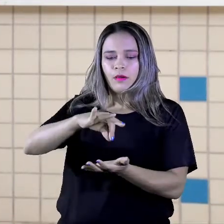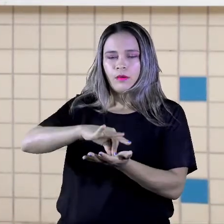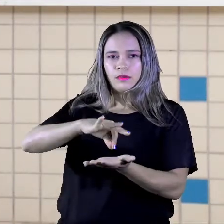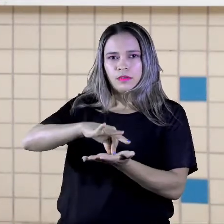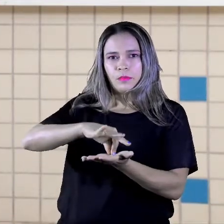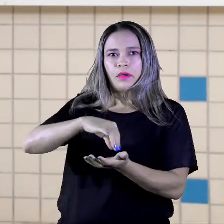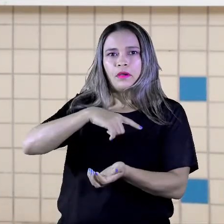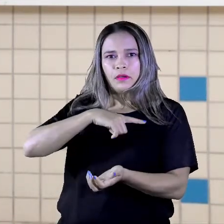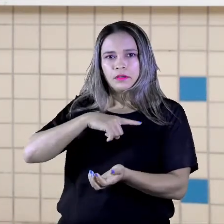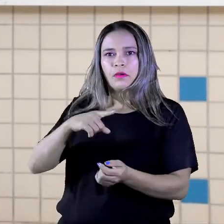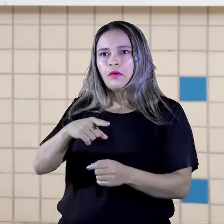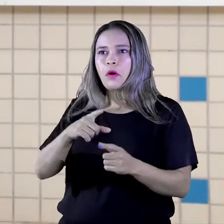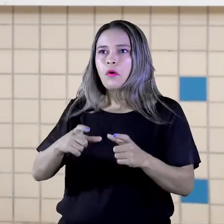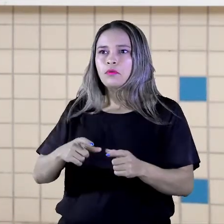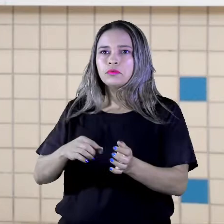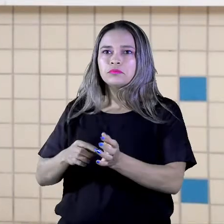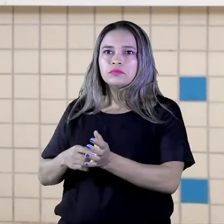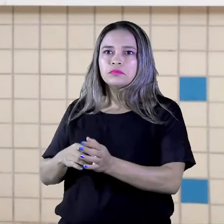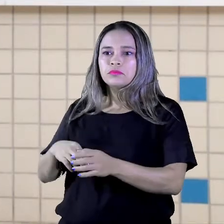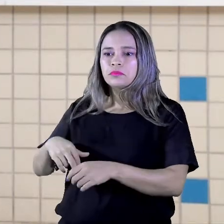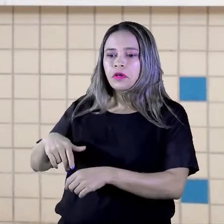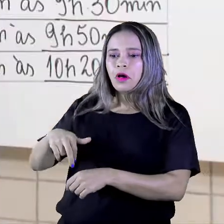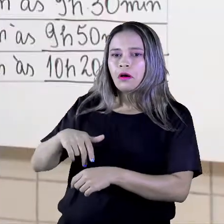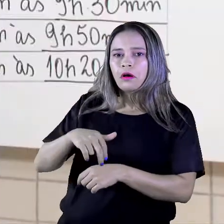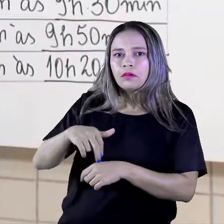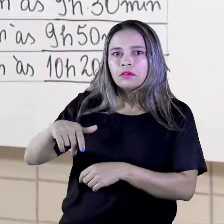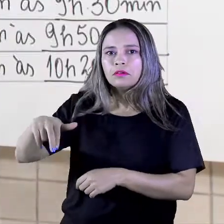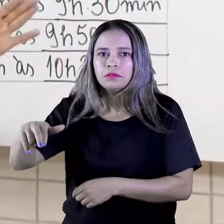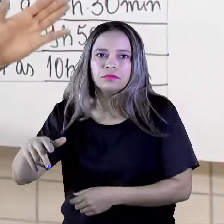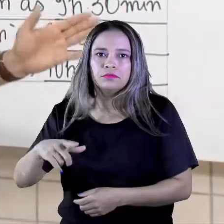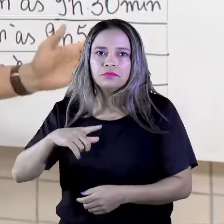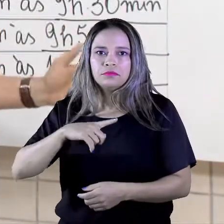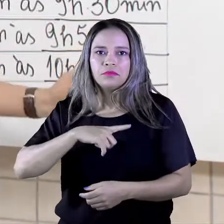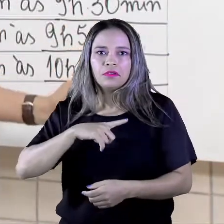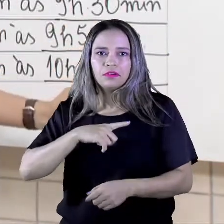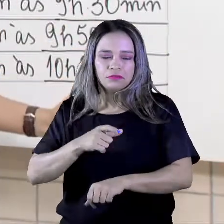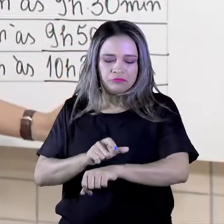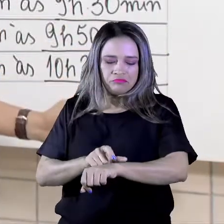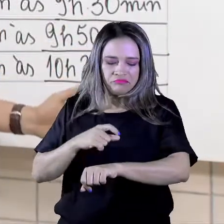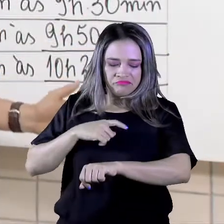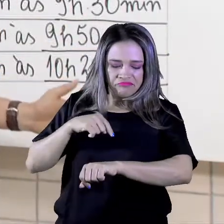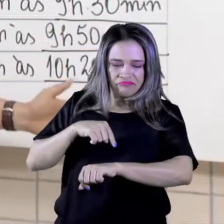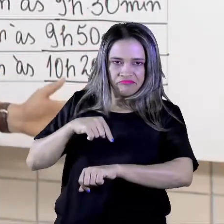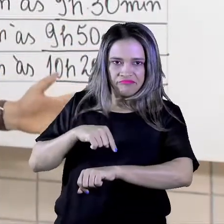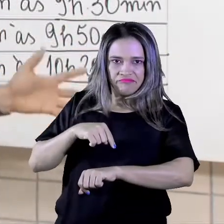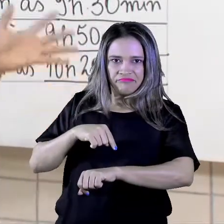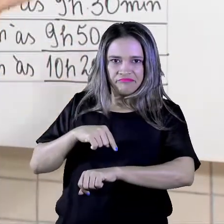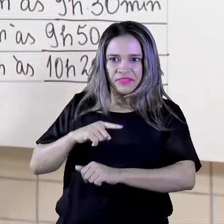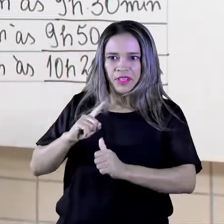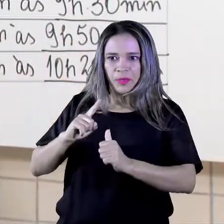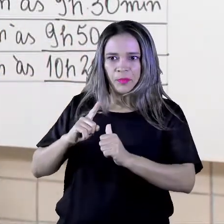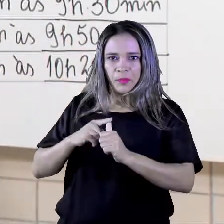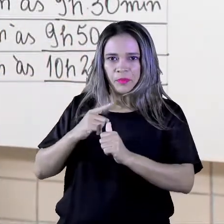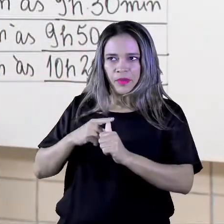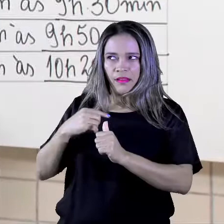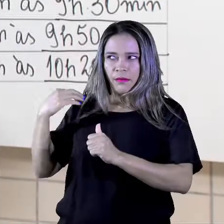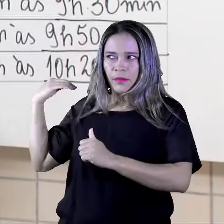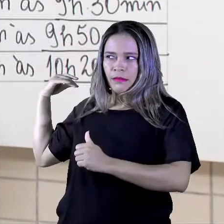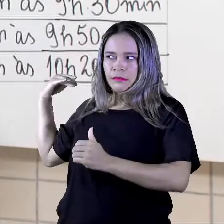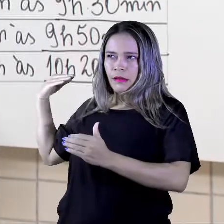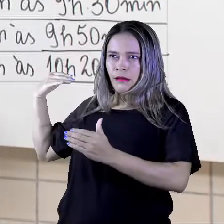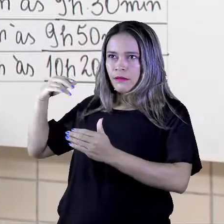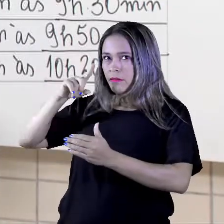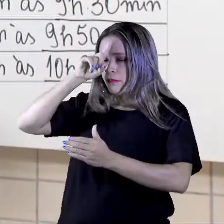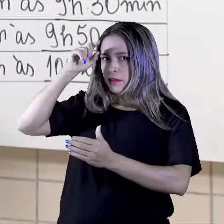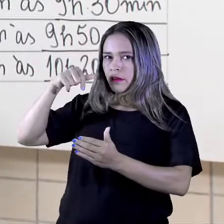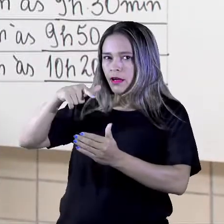o percurso pelo qual você está andando, Então os relógios desde essas primeiras invenções até hoje, o relógio